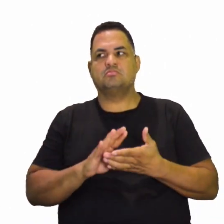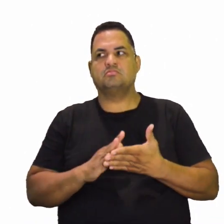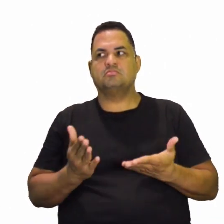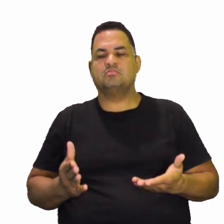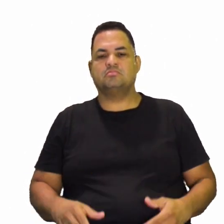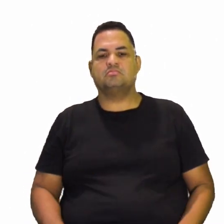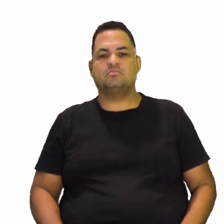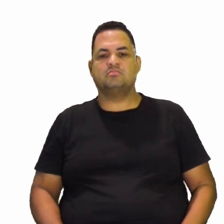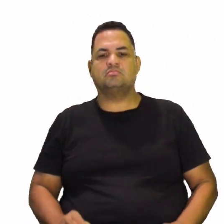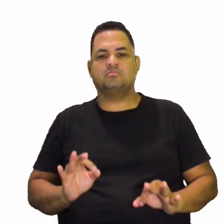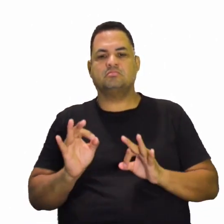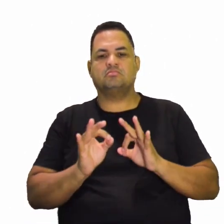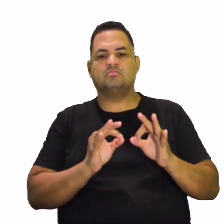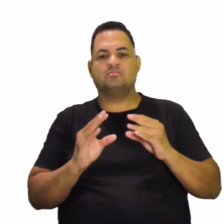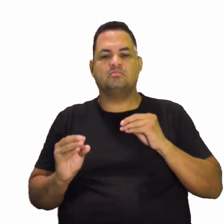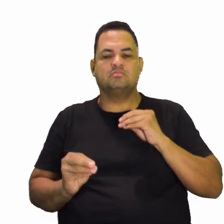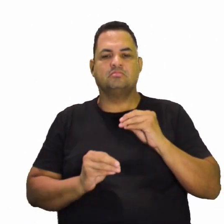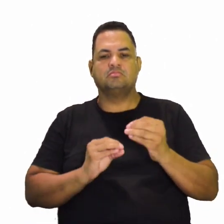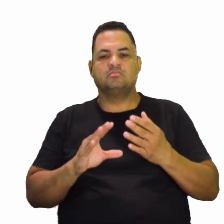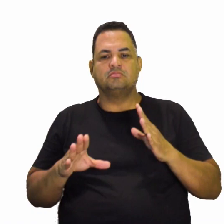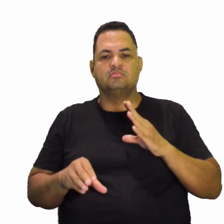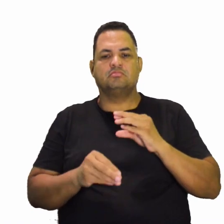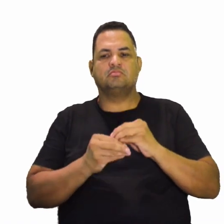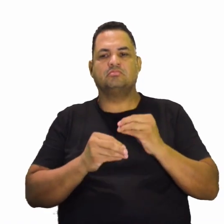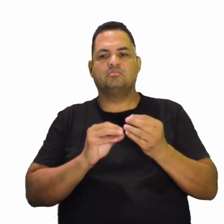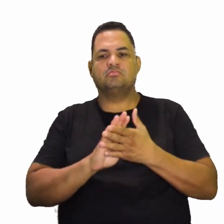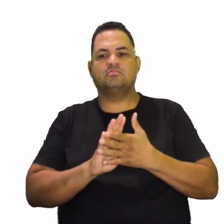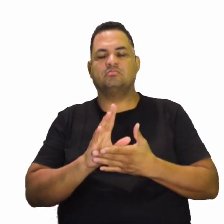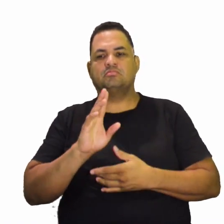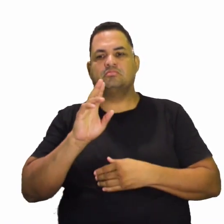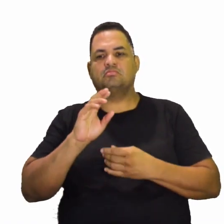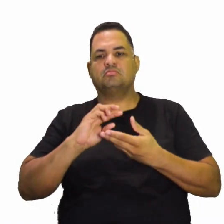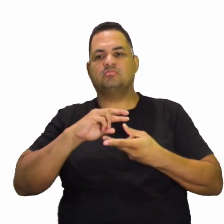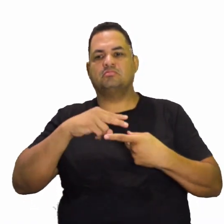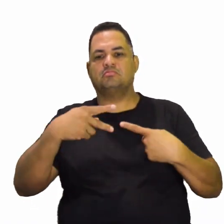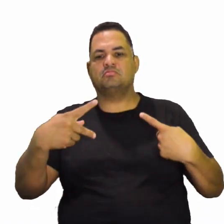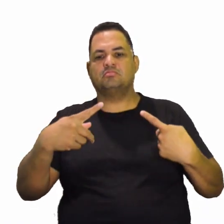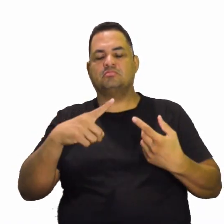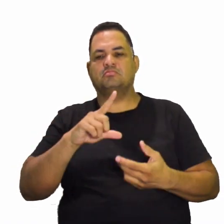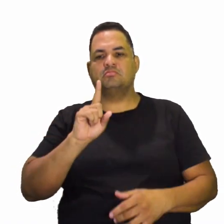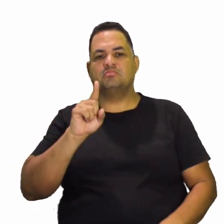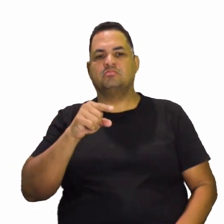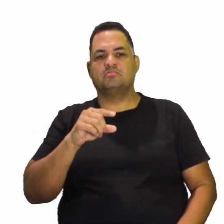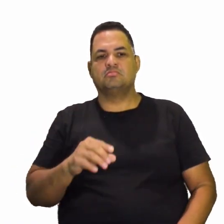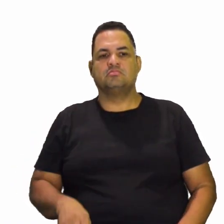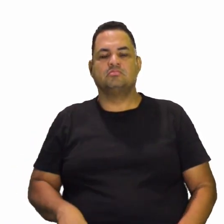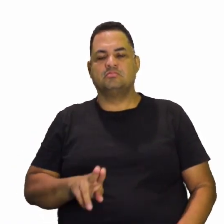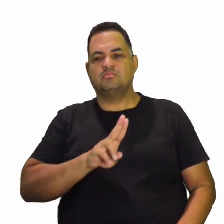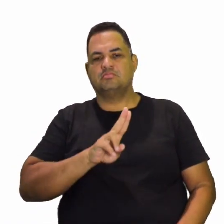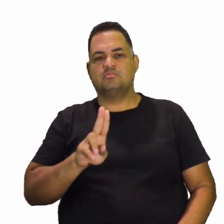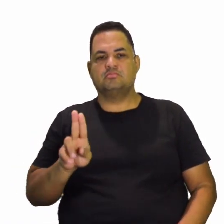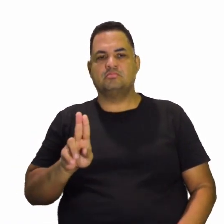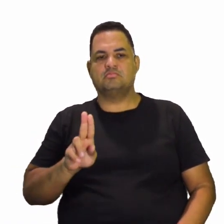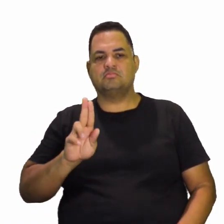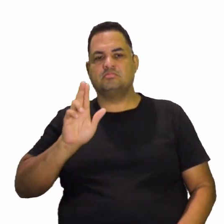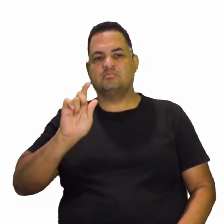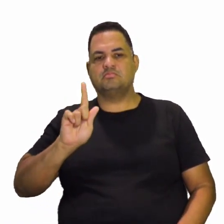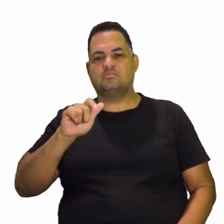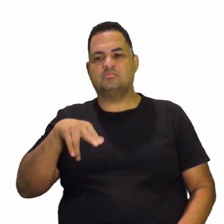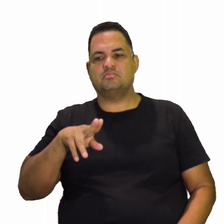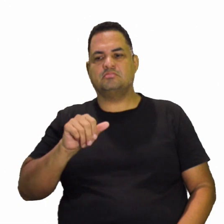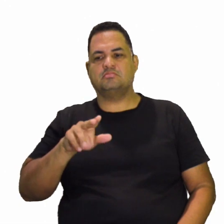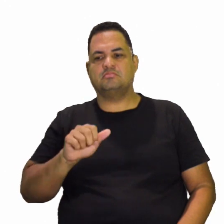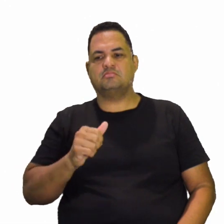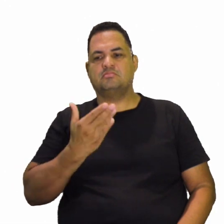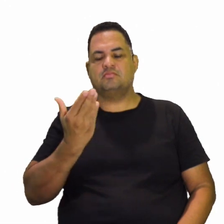uns aos outros vão compor o nosso DNA, que em toda a sua porção é chamado aí de genoma,